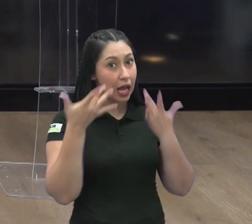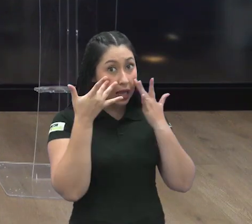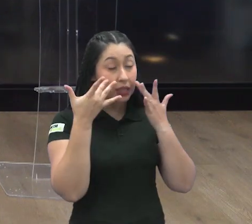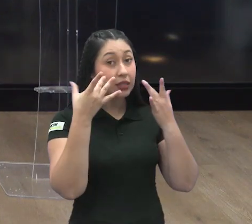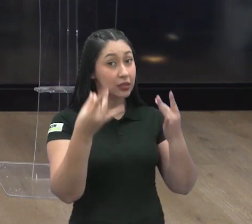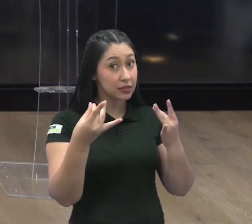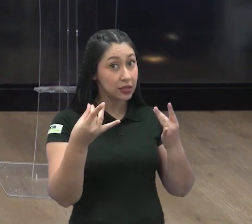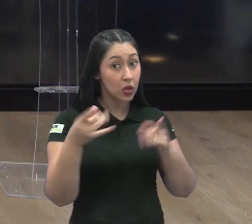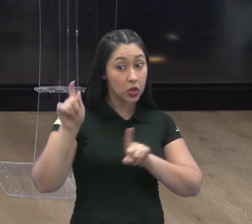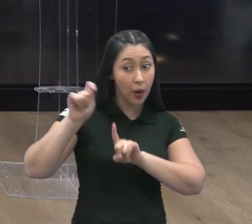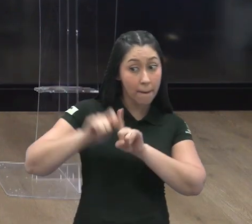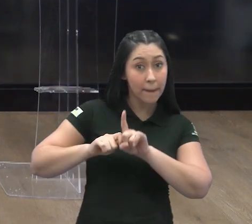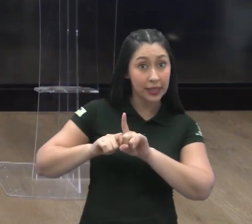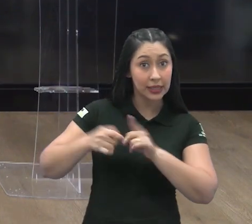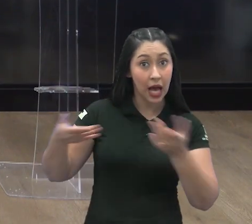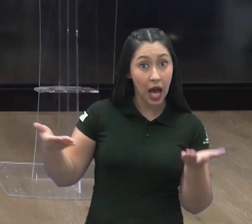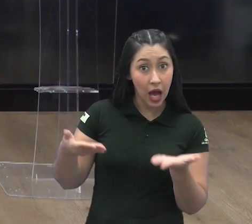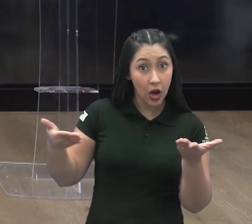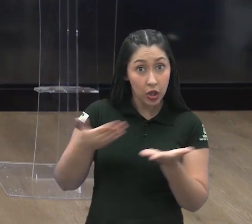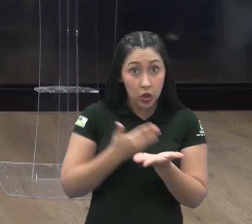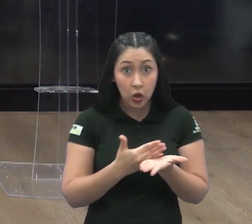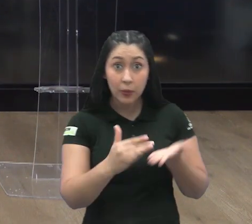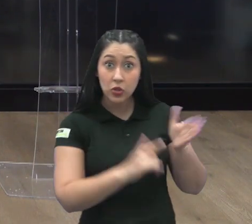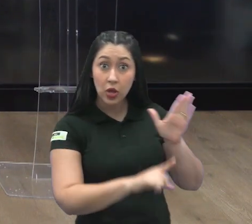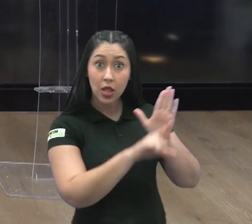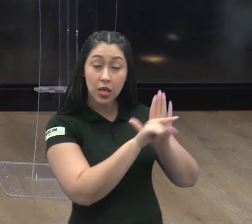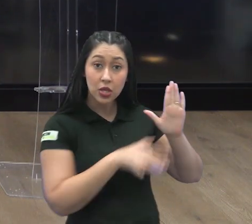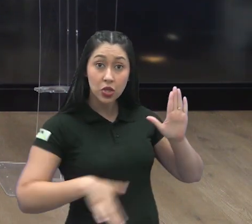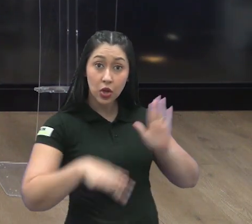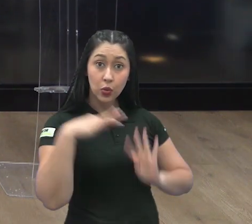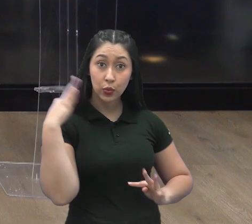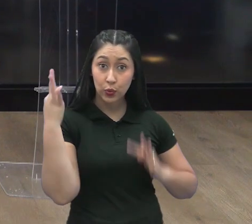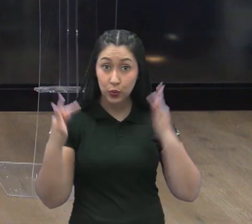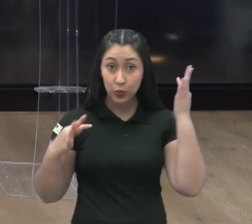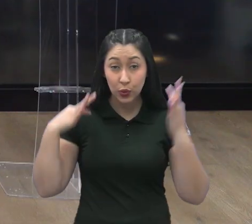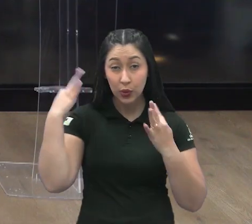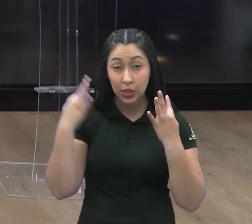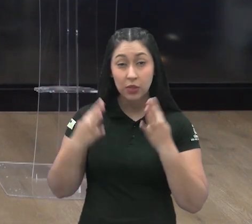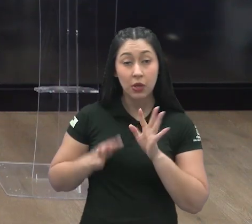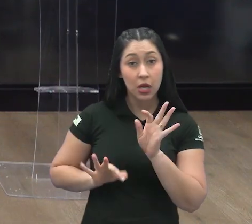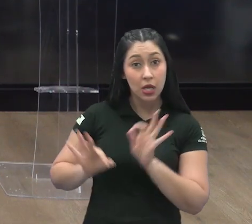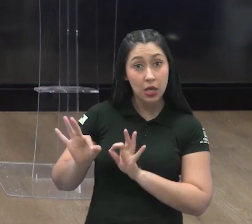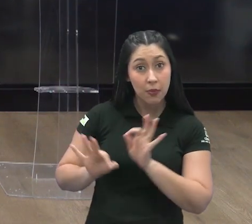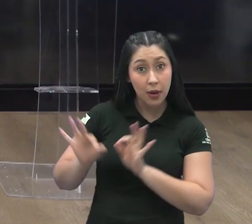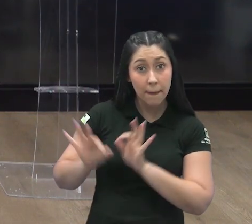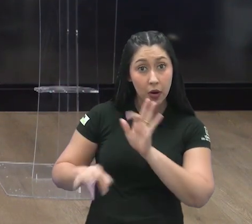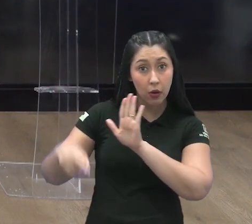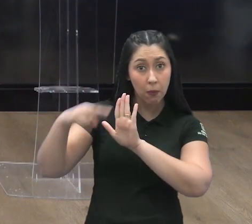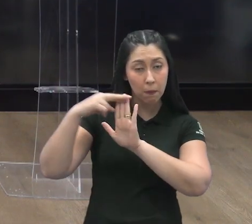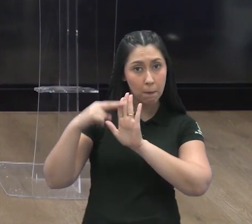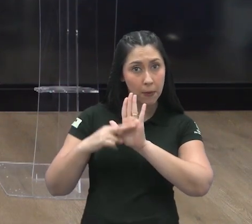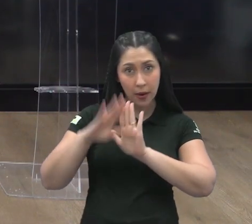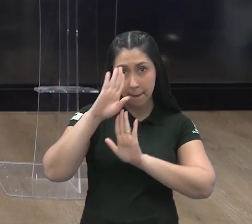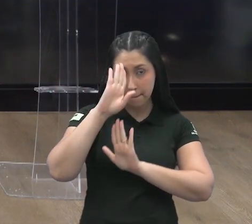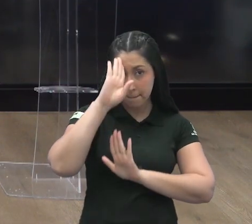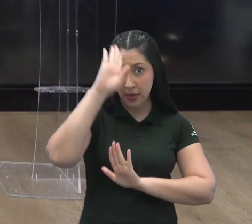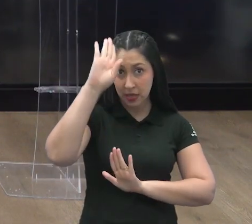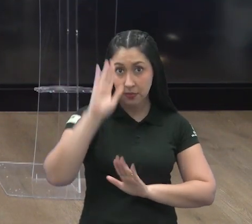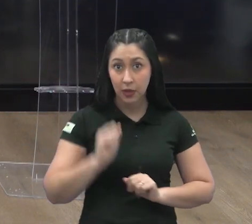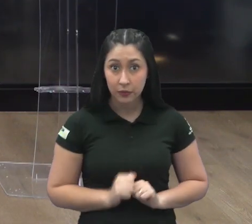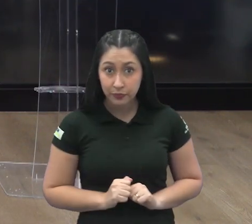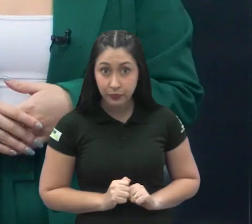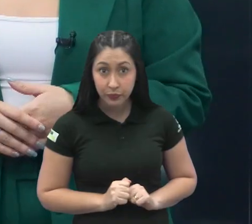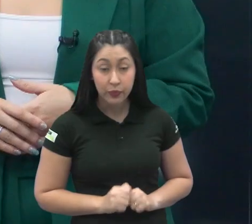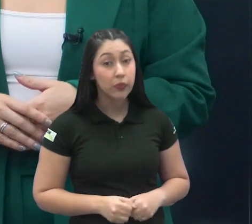fique atento. Neste mês entrou em vigor a nova Lei Geral do Turismo, que estabelece as principais regras do setor.